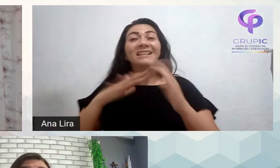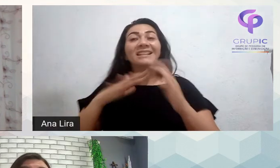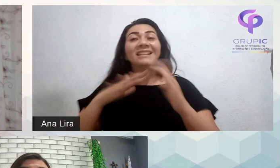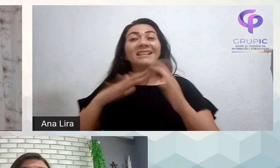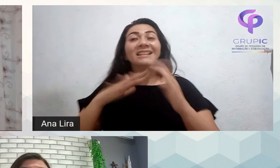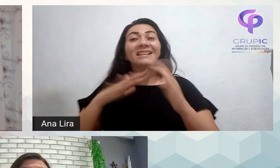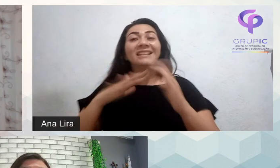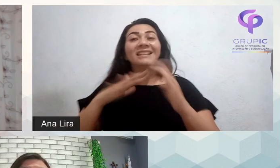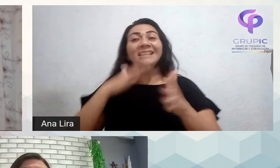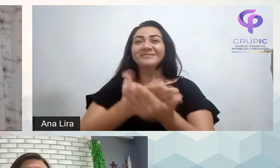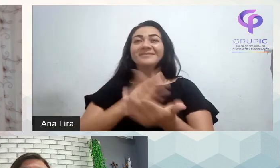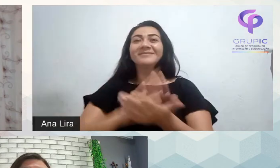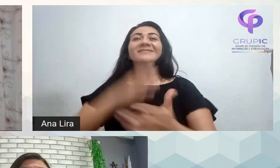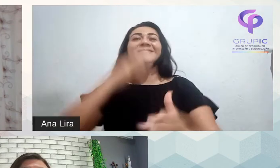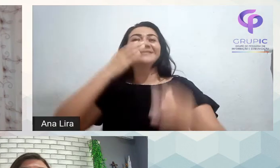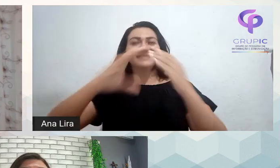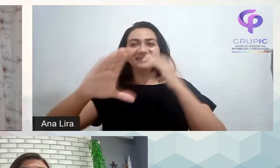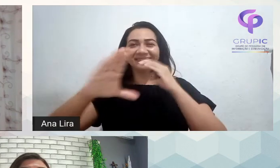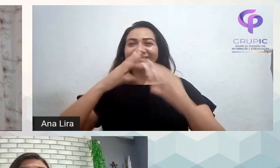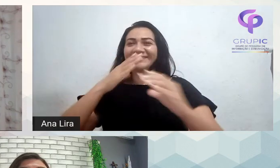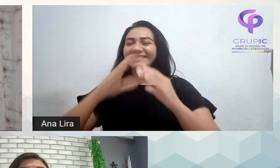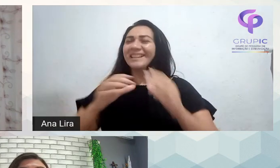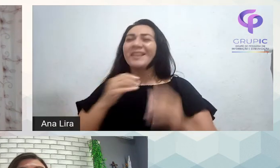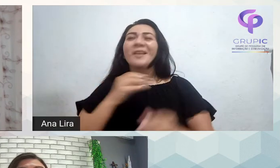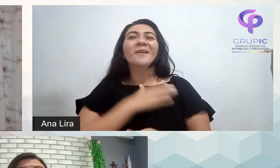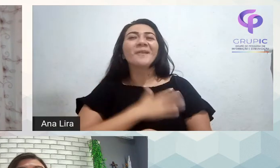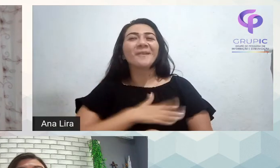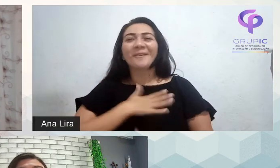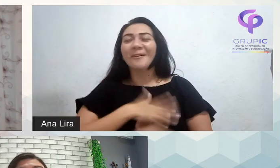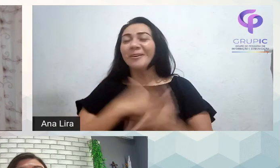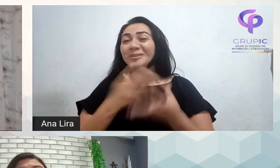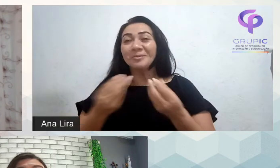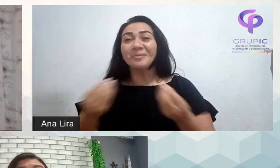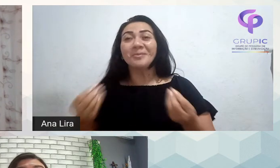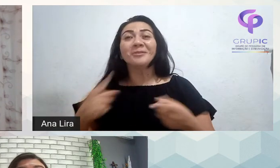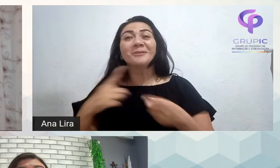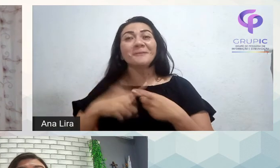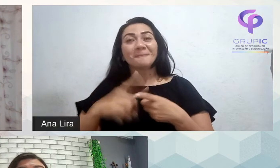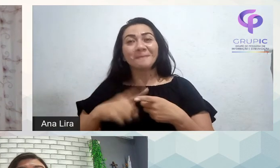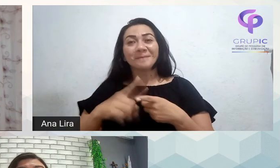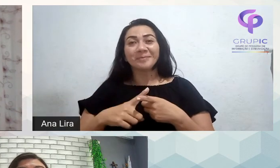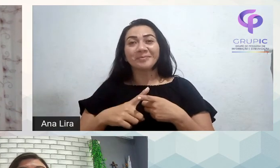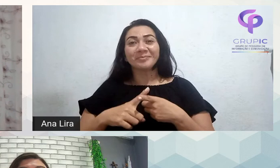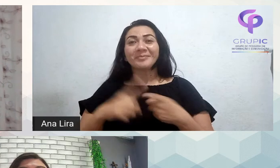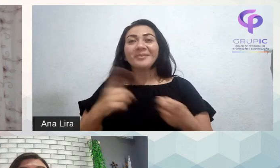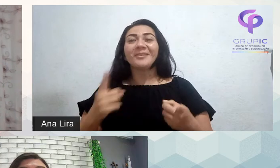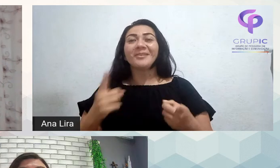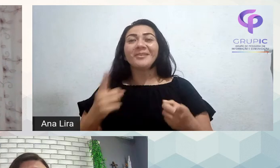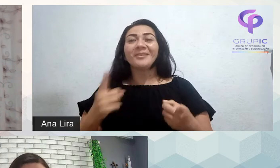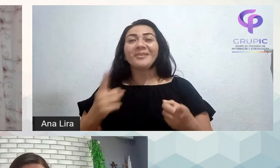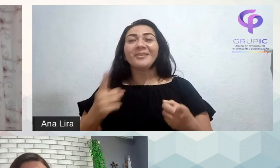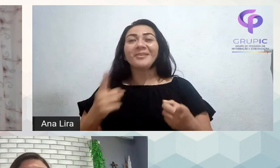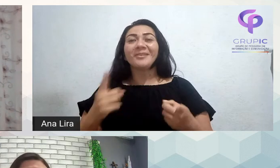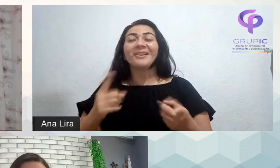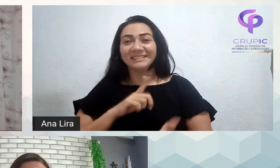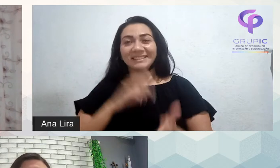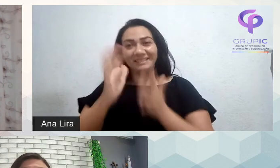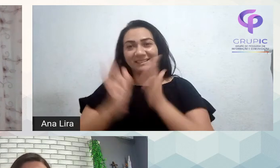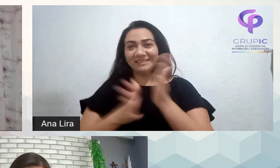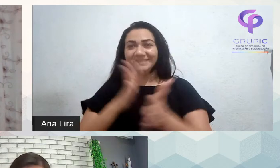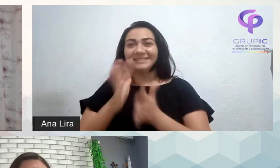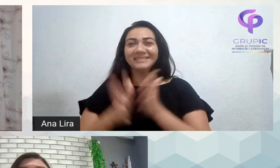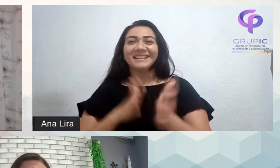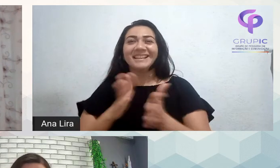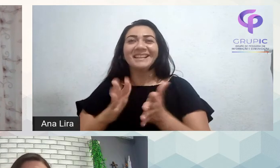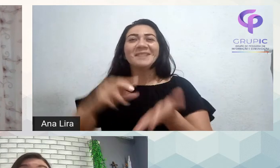momento. E eu acho muito bacana, porque existem intérpretes de Libras que fazem todo um... elas dançam, elas